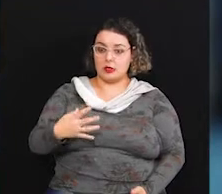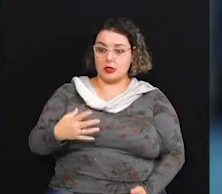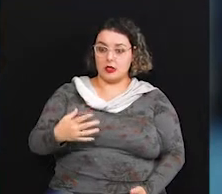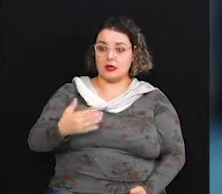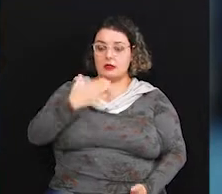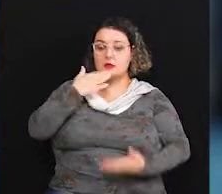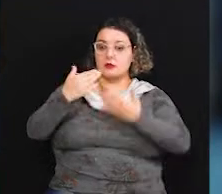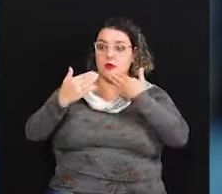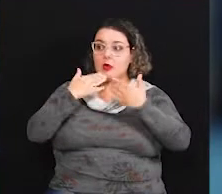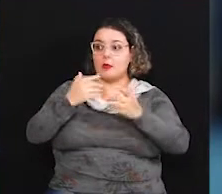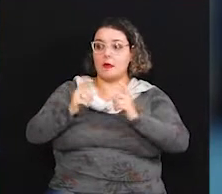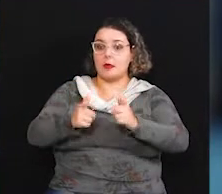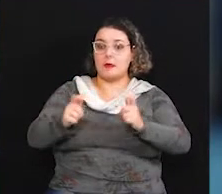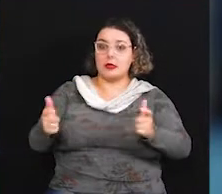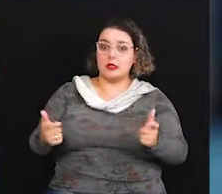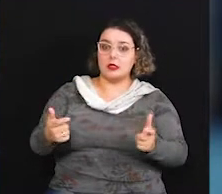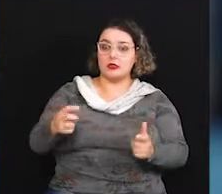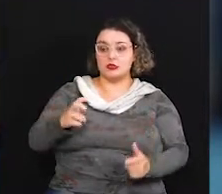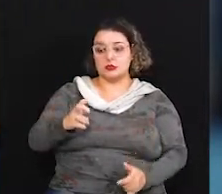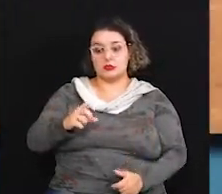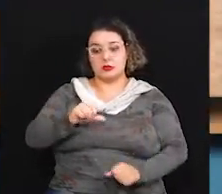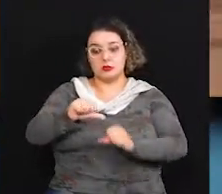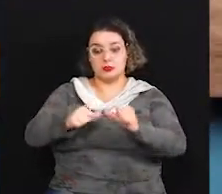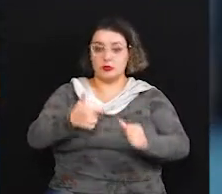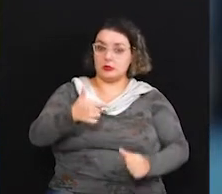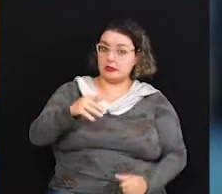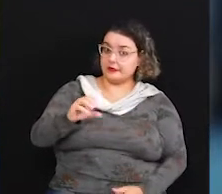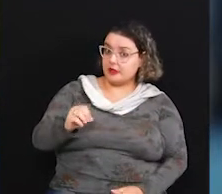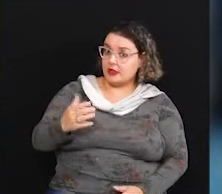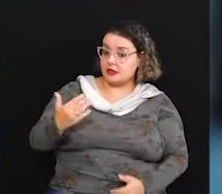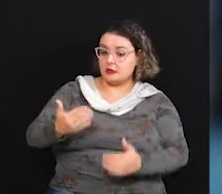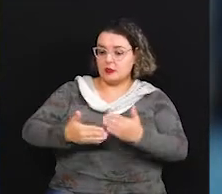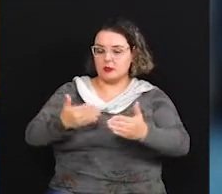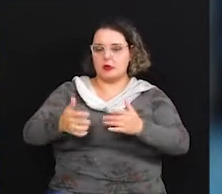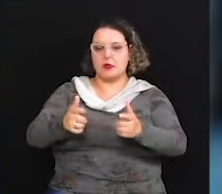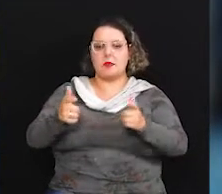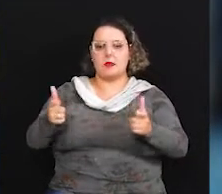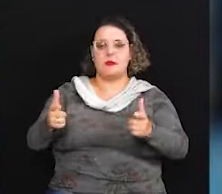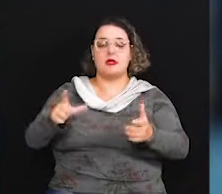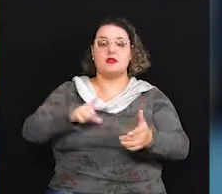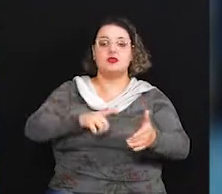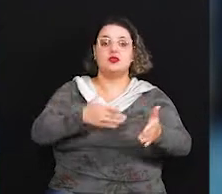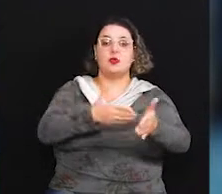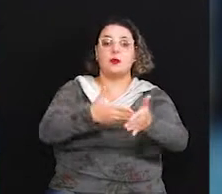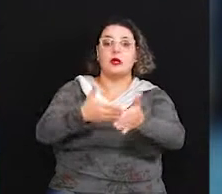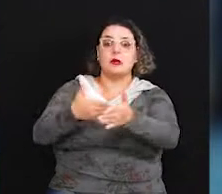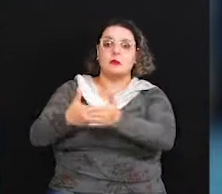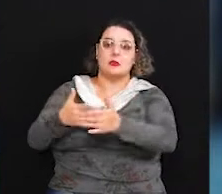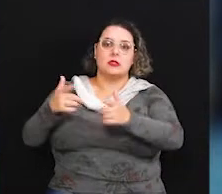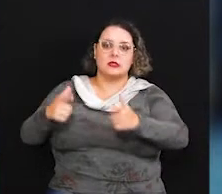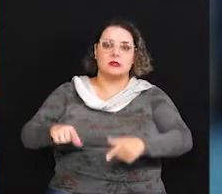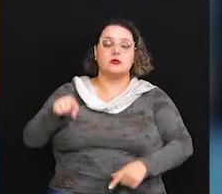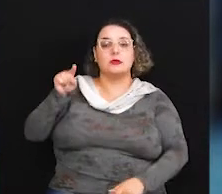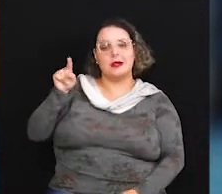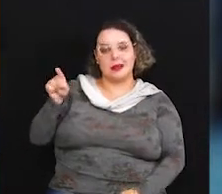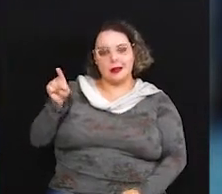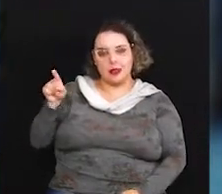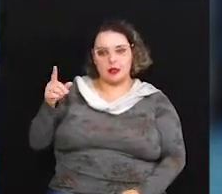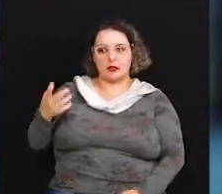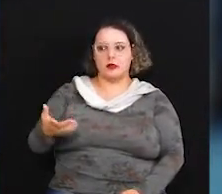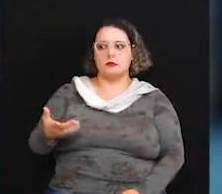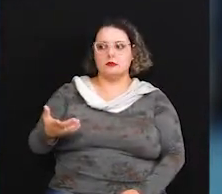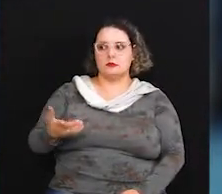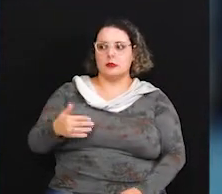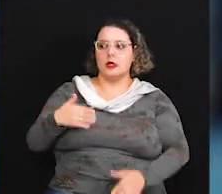foi crescendo, de 5 passou para 20, só que existia uma limitação de espaço lá.